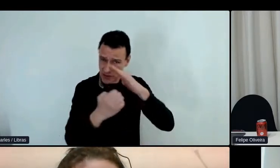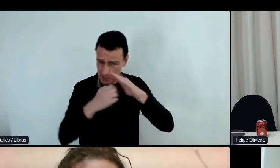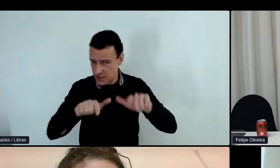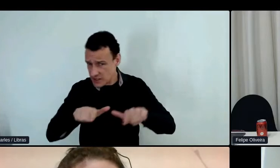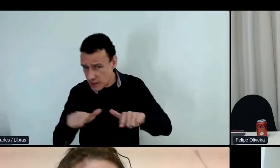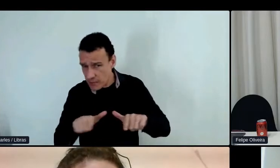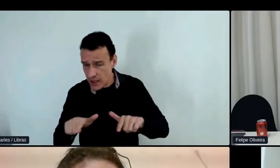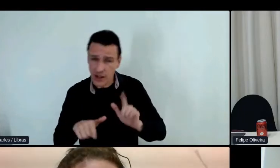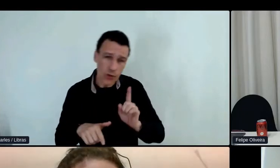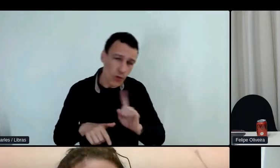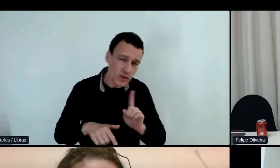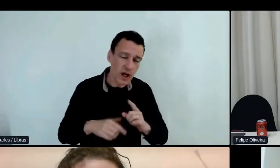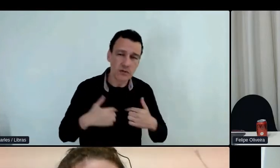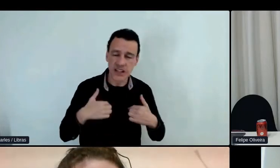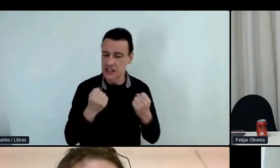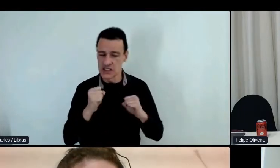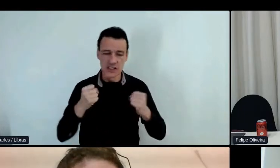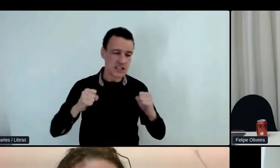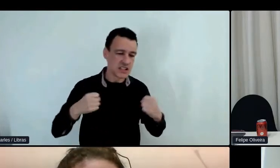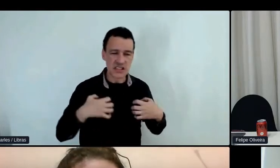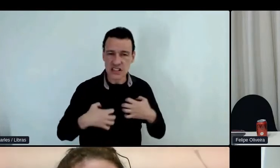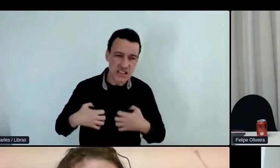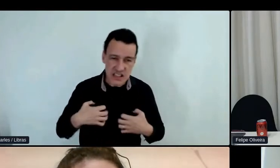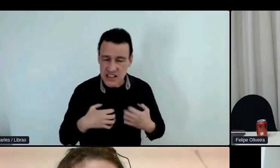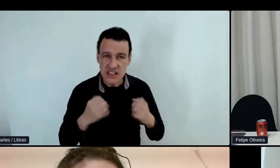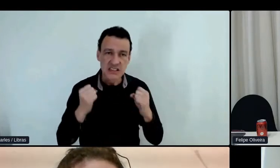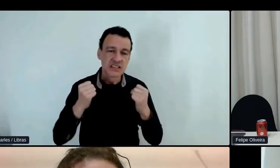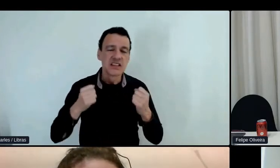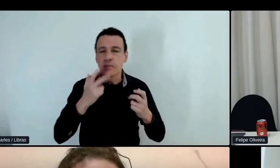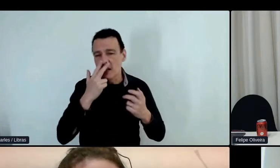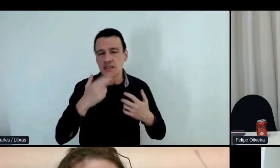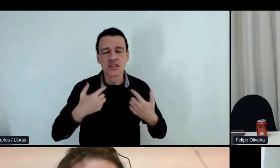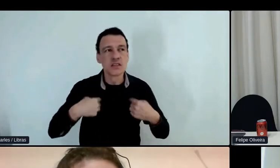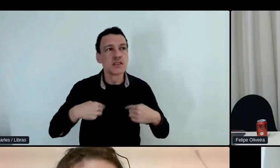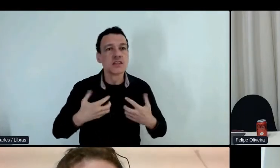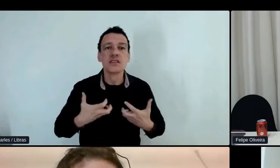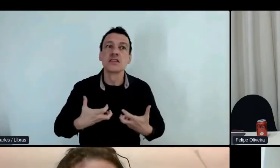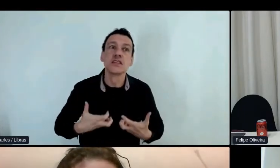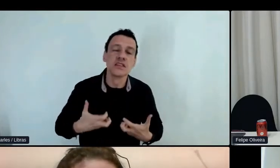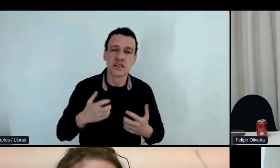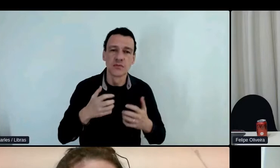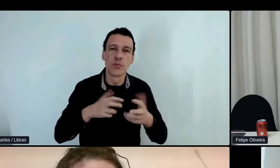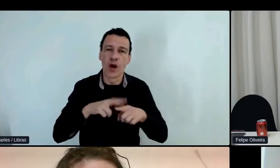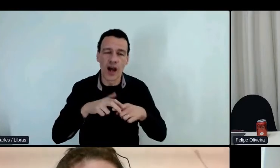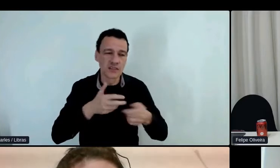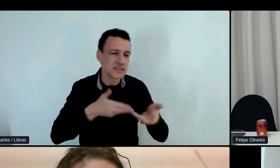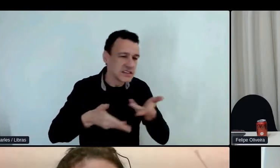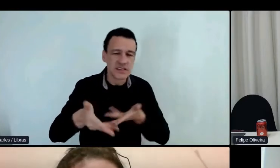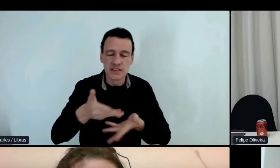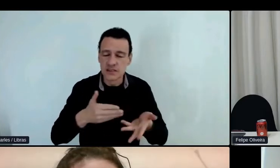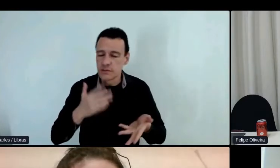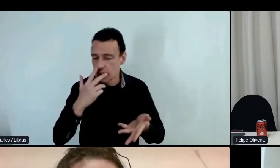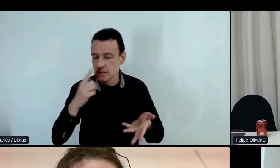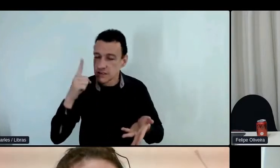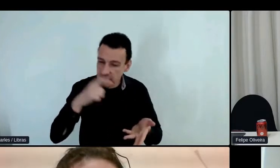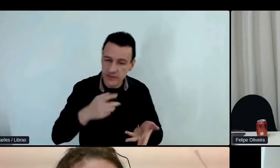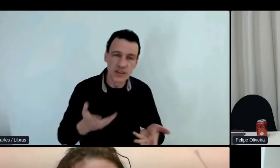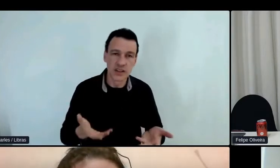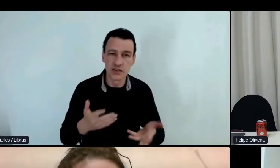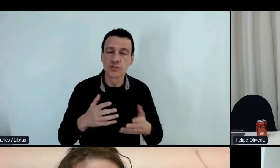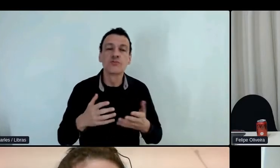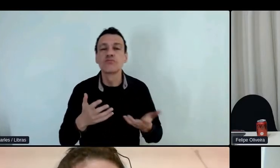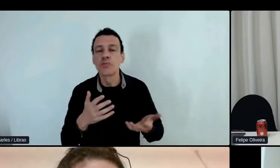onde a gente sabe que já tem que ter ali um certo tato de comunicação, de interação, a dificuldade é a mesma, ela é maior,